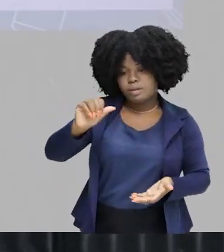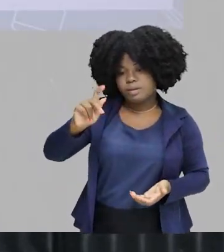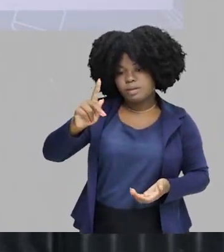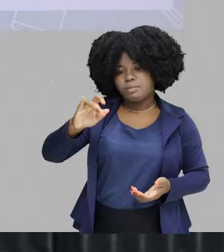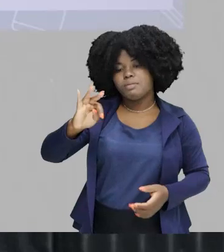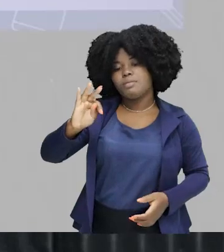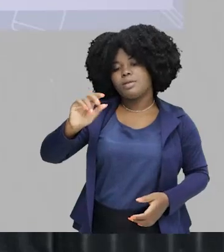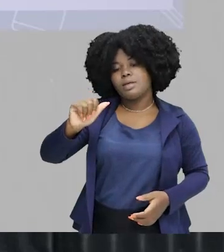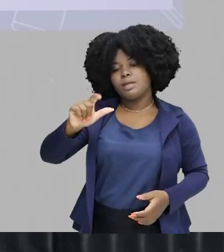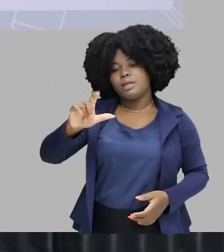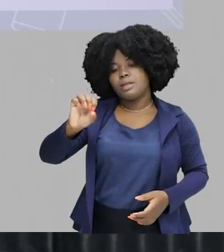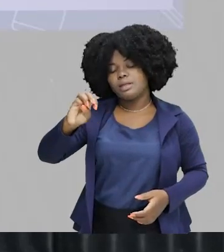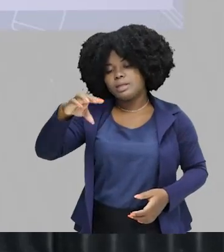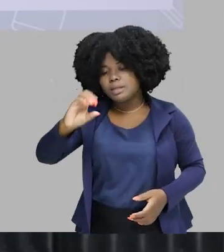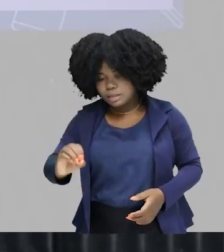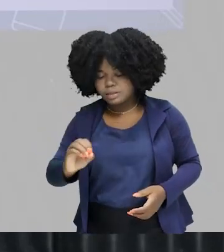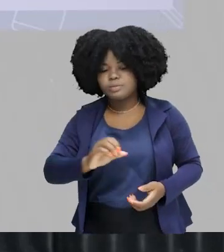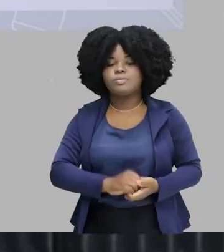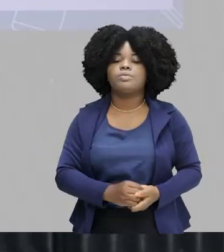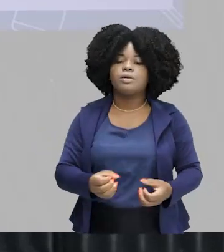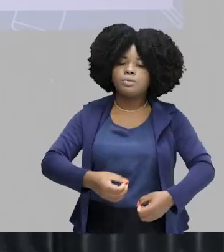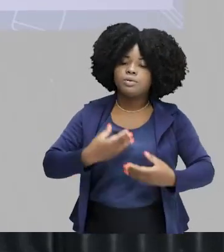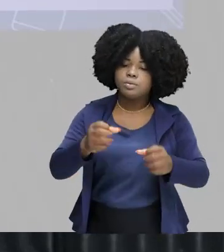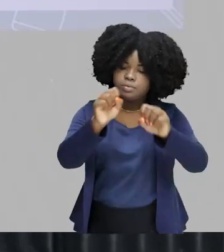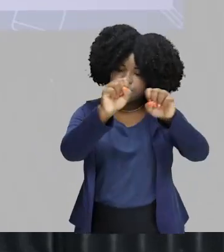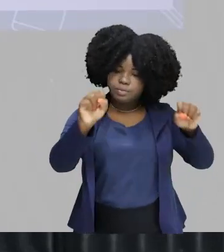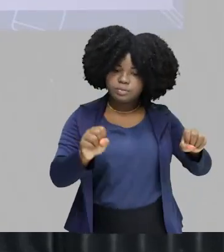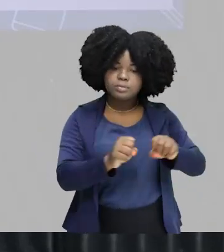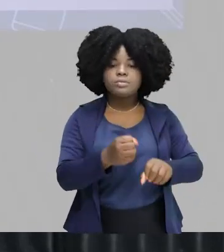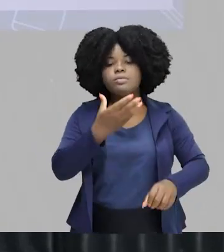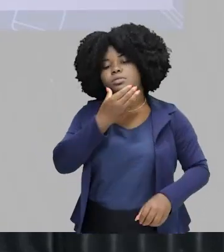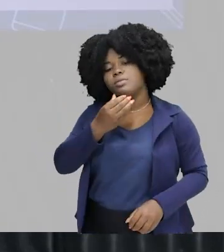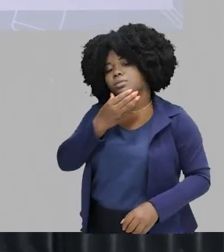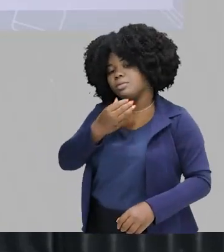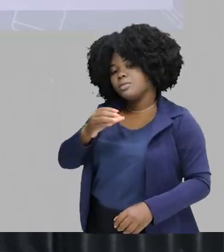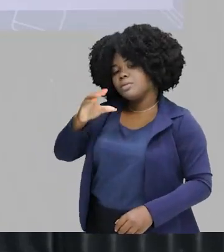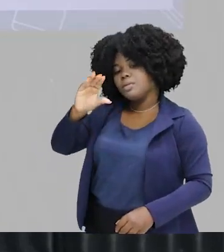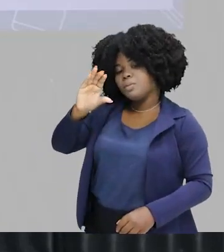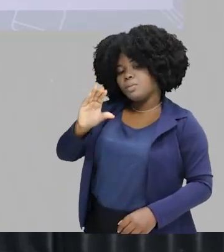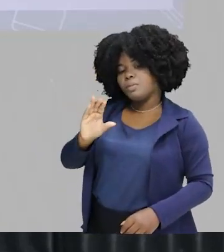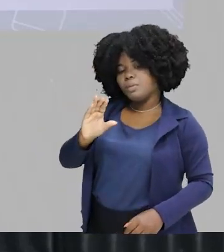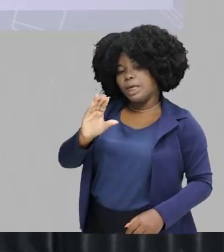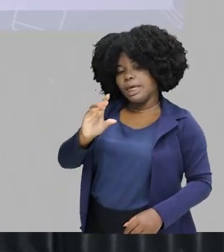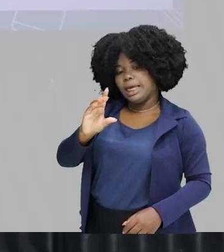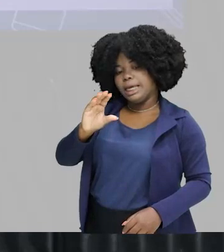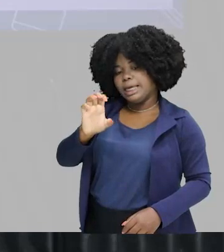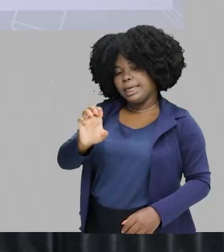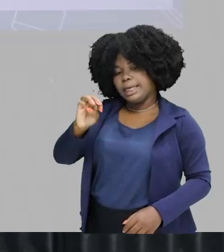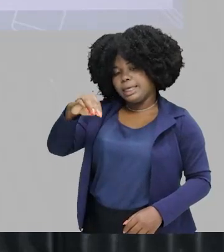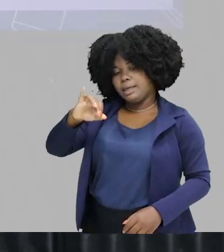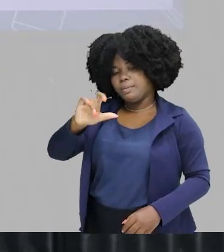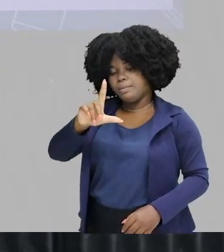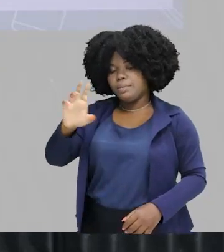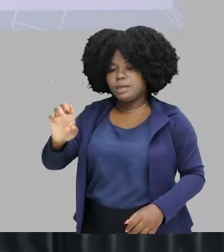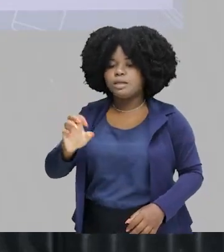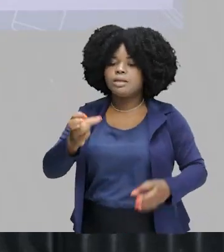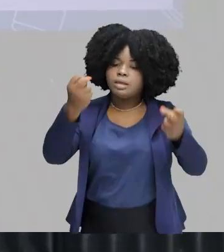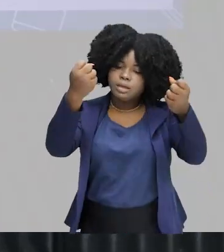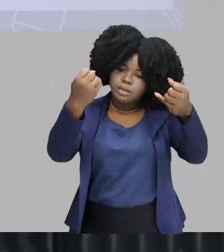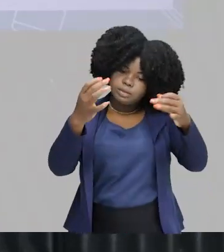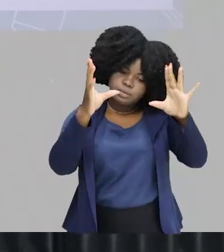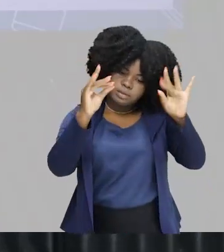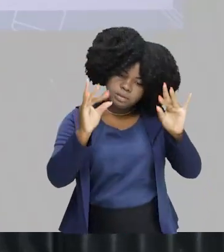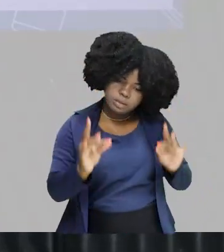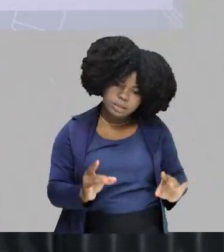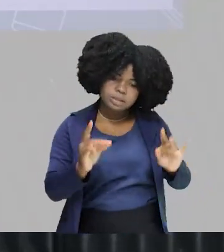produzida por esse sistema. E o Durkheim é o cara ali que primeiro, na sociologia, fala sobre isso, sobre essa divisão mais